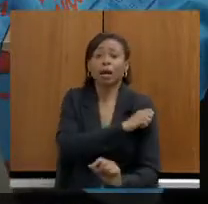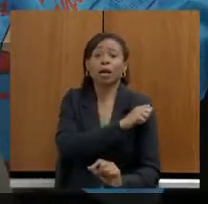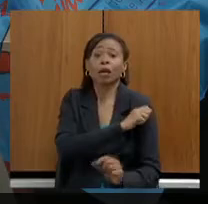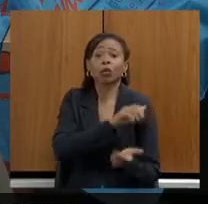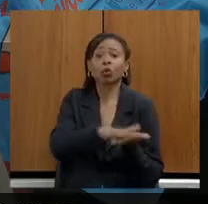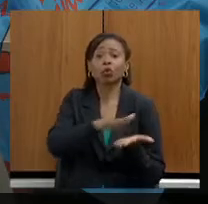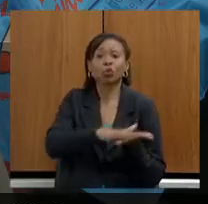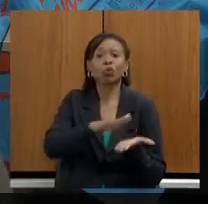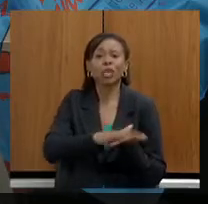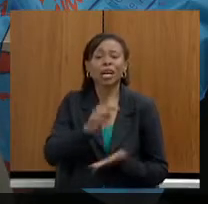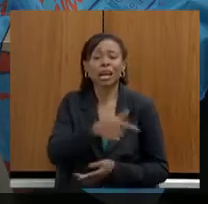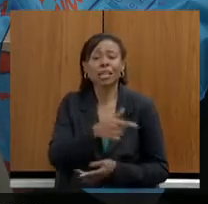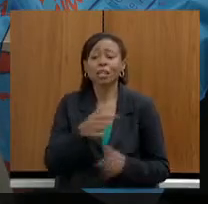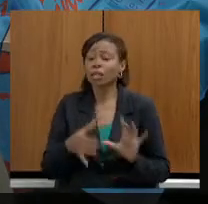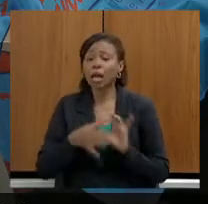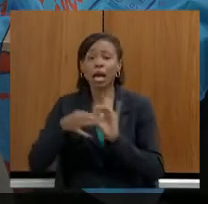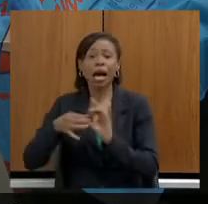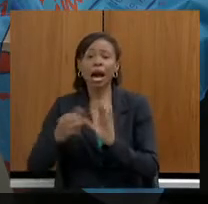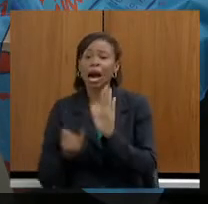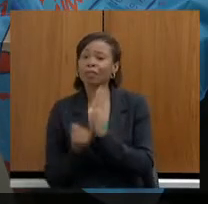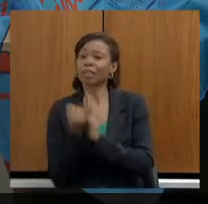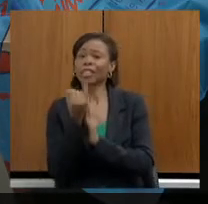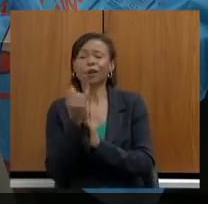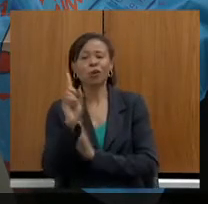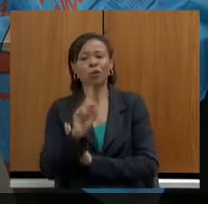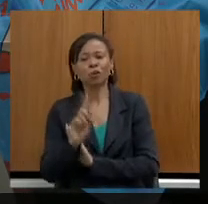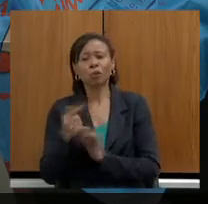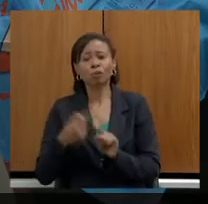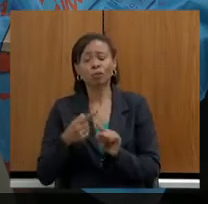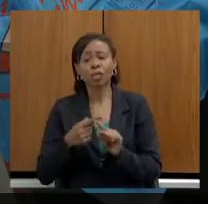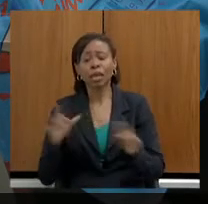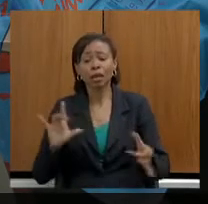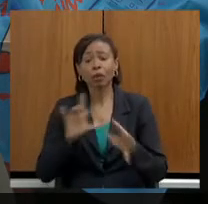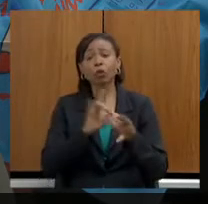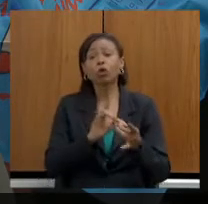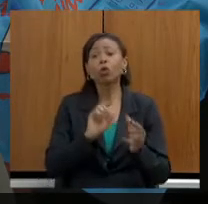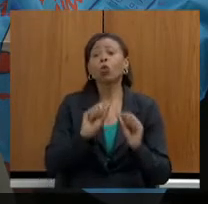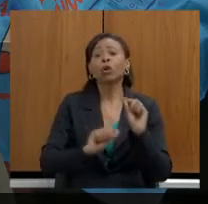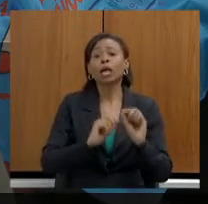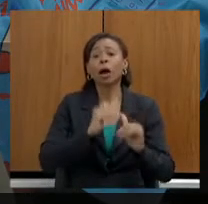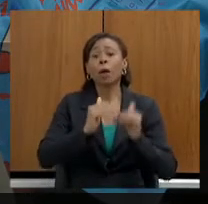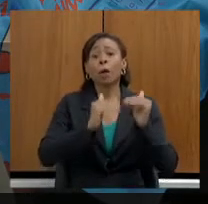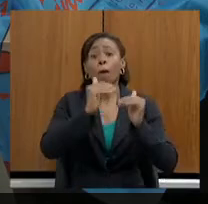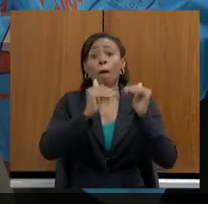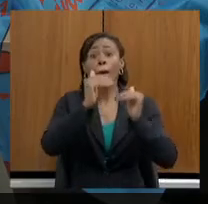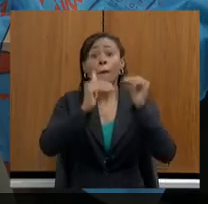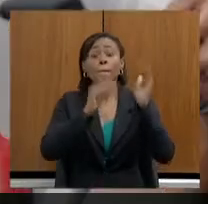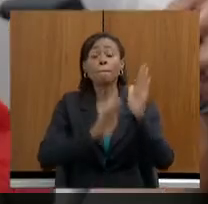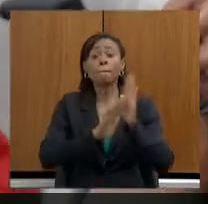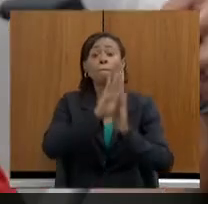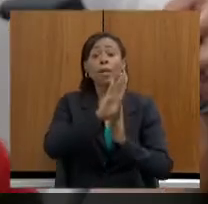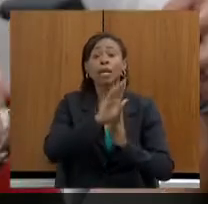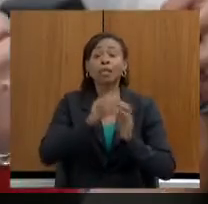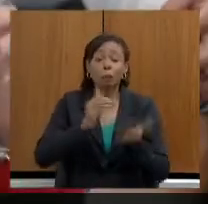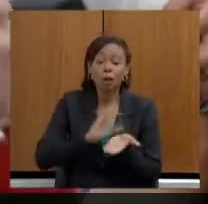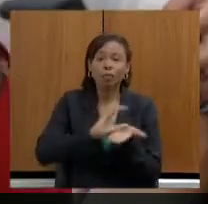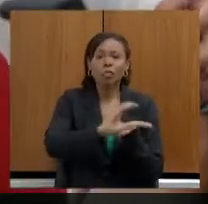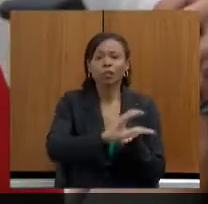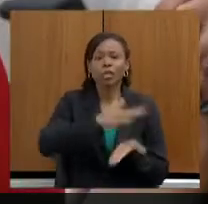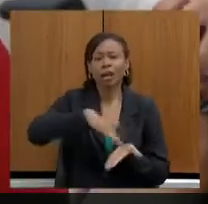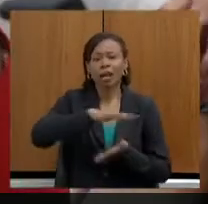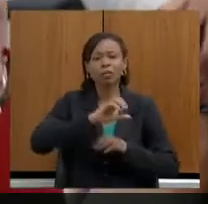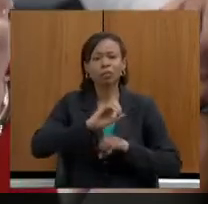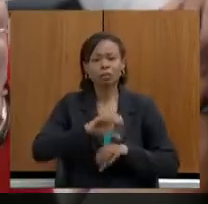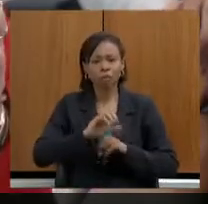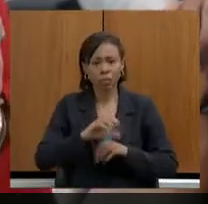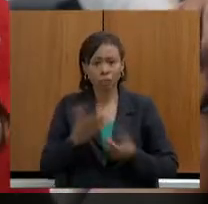inflação porque está vinculado ou que aumenta de recursos anualmente para o investimento em educação Então essa